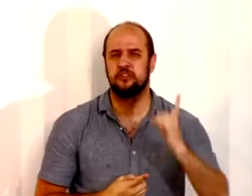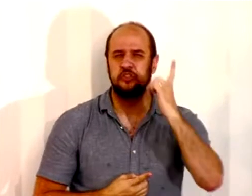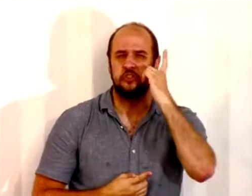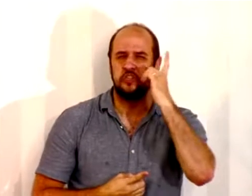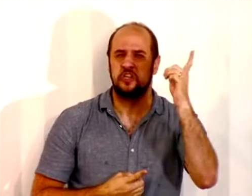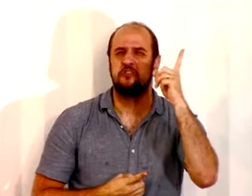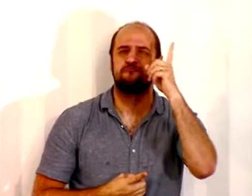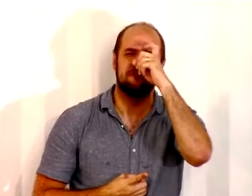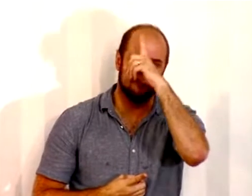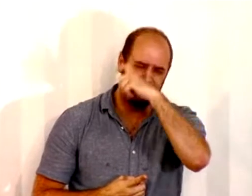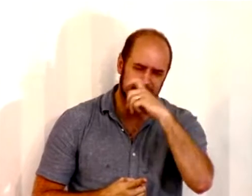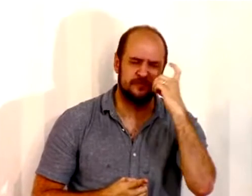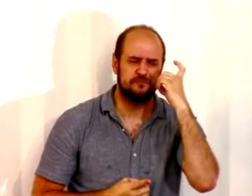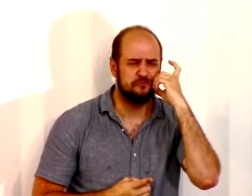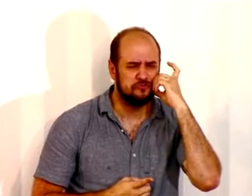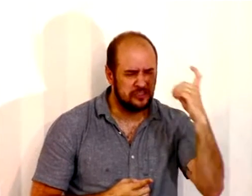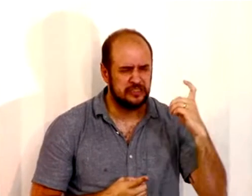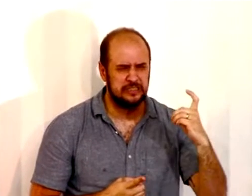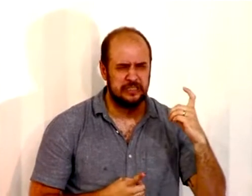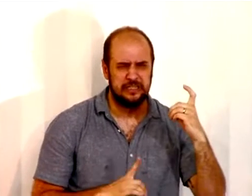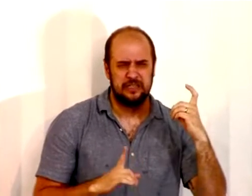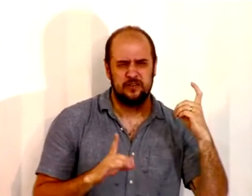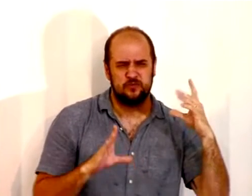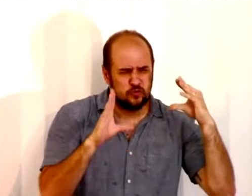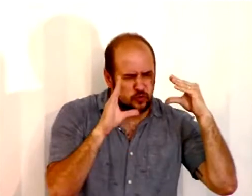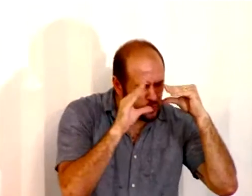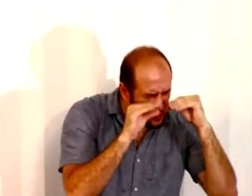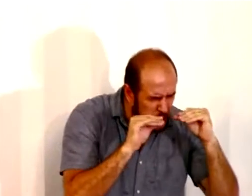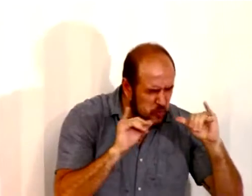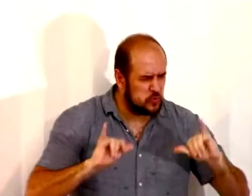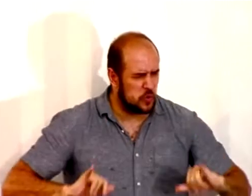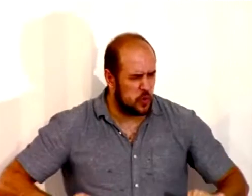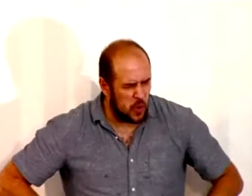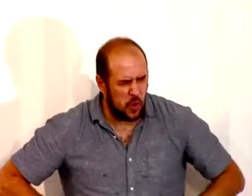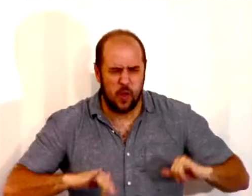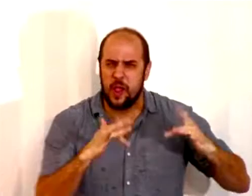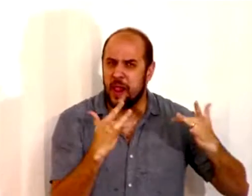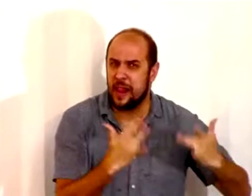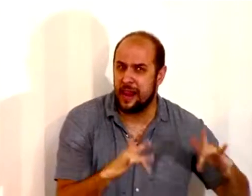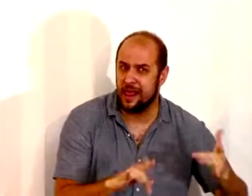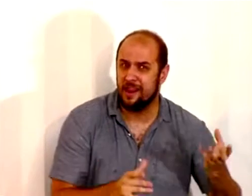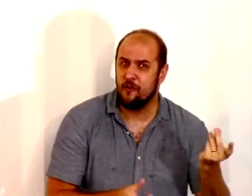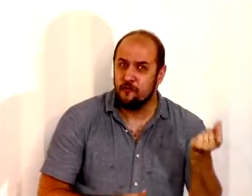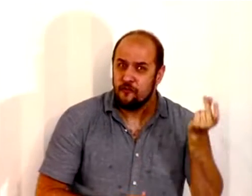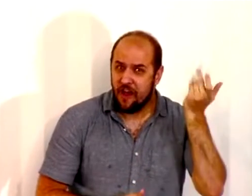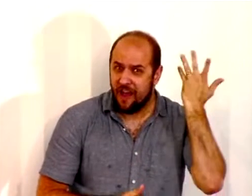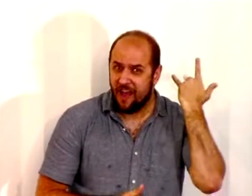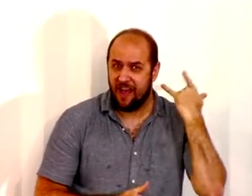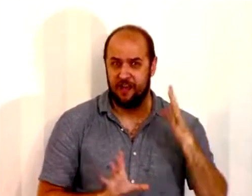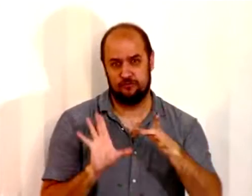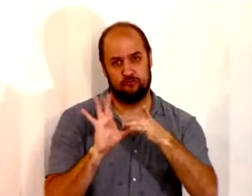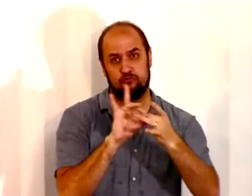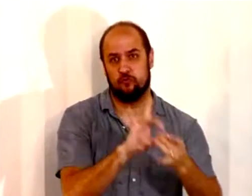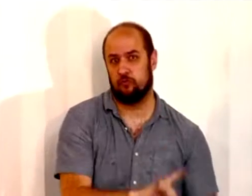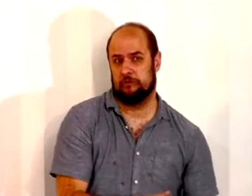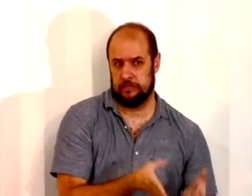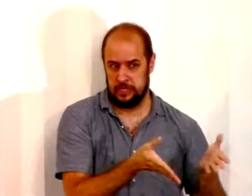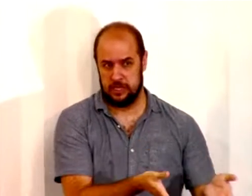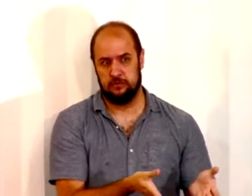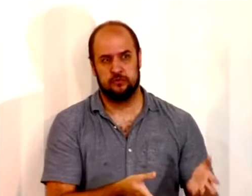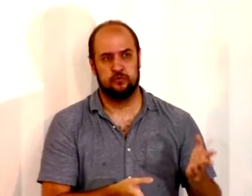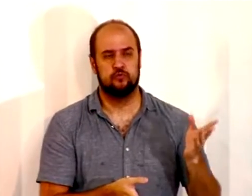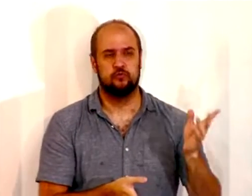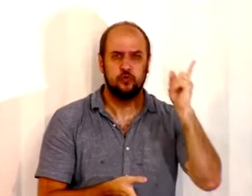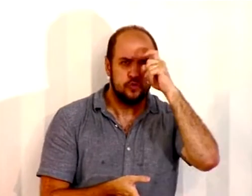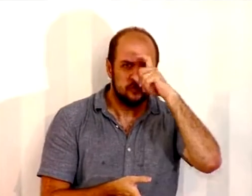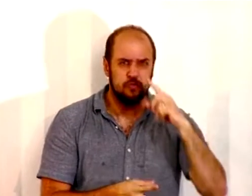cinzentos, dias assim de muitas sombras, de dor, de sofrimento. Naquela época, o contexto era o perigo